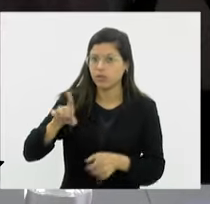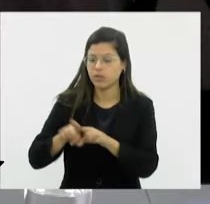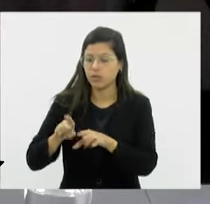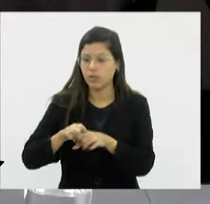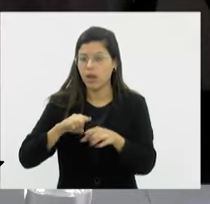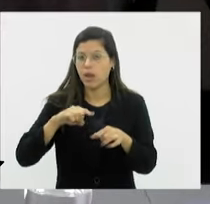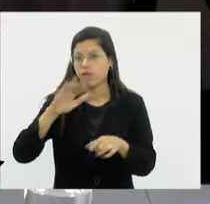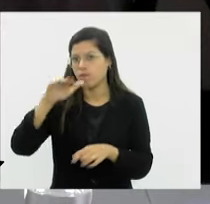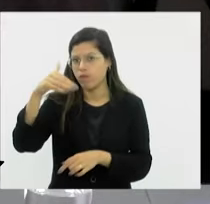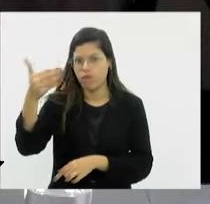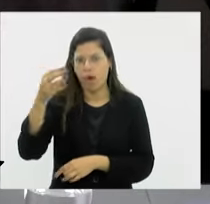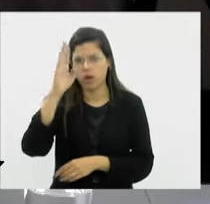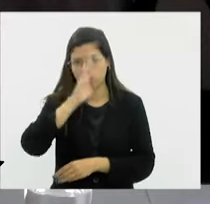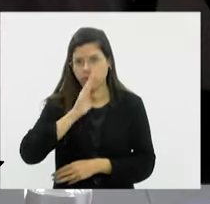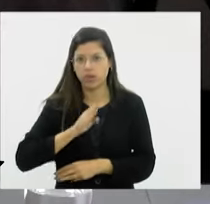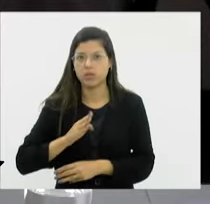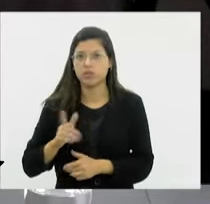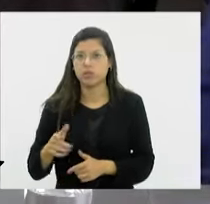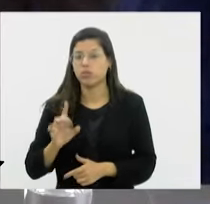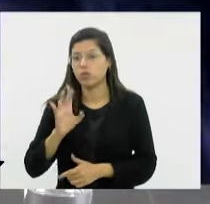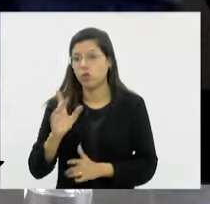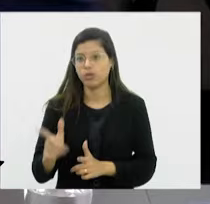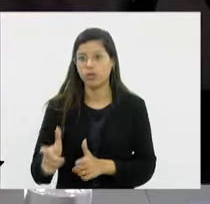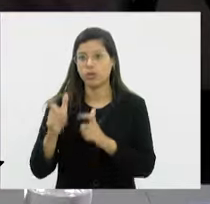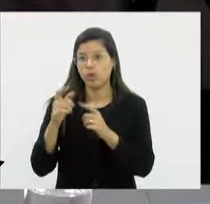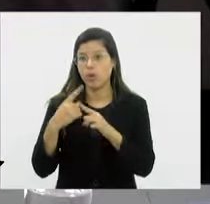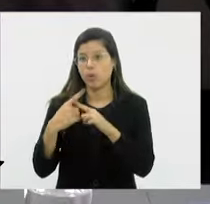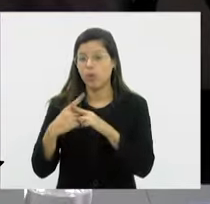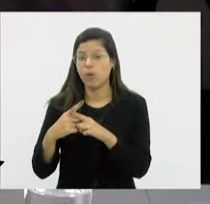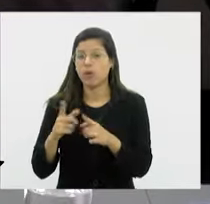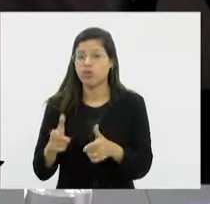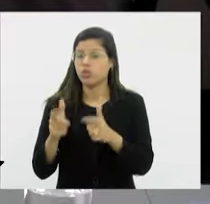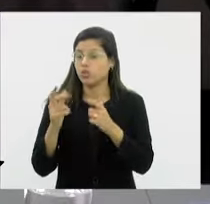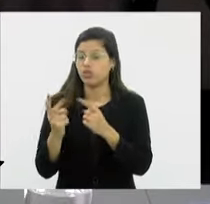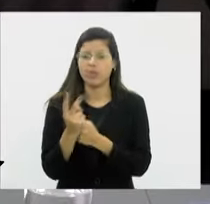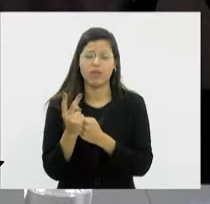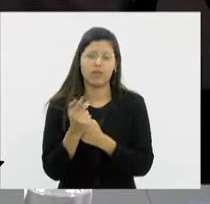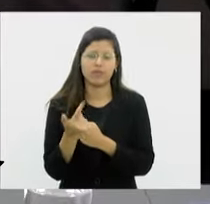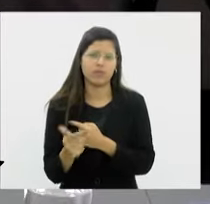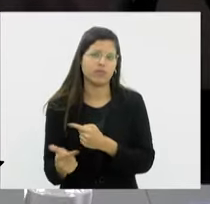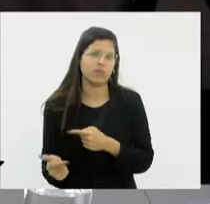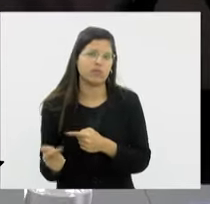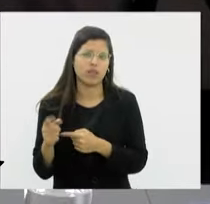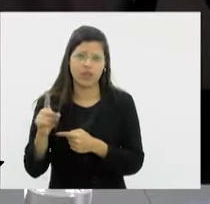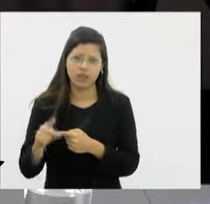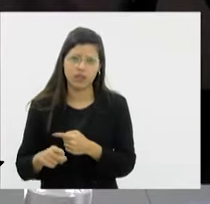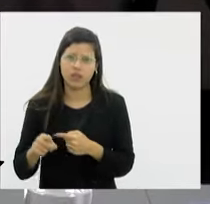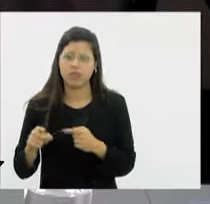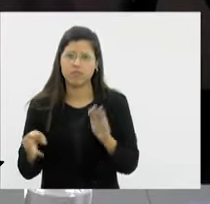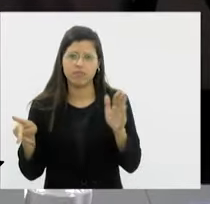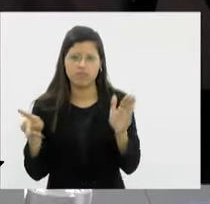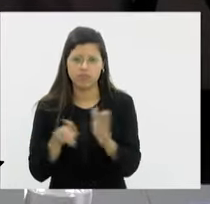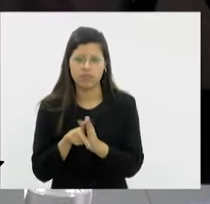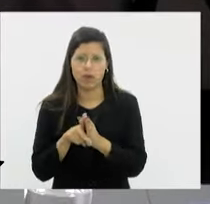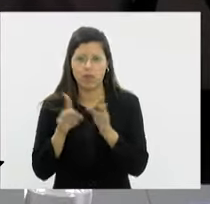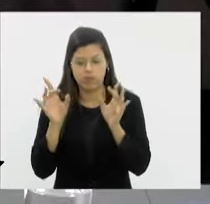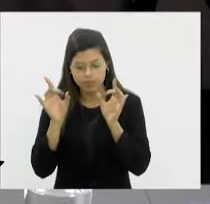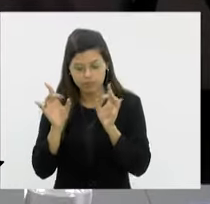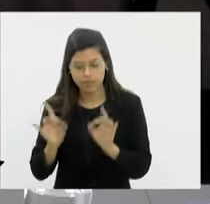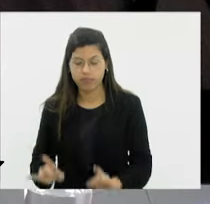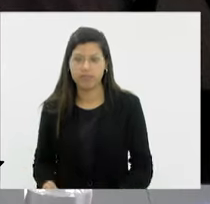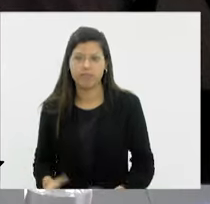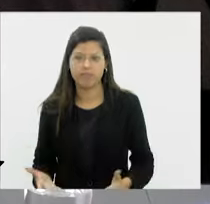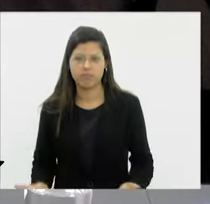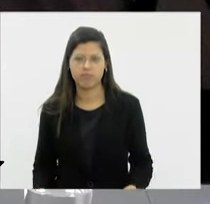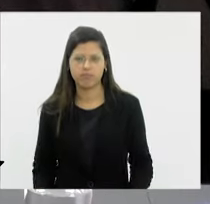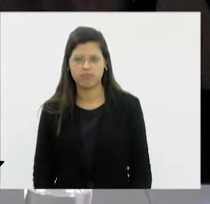porque o tiro de defesa não tem nessas competições, é uma peculiaridade... Não tem...